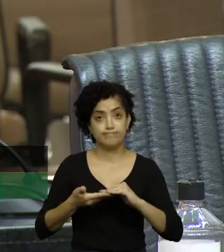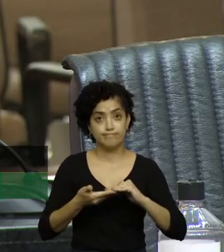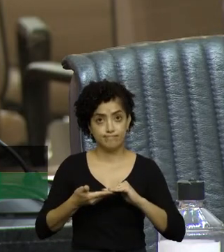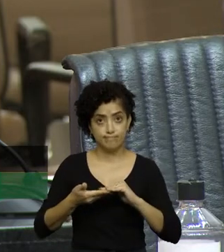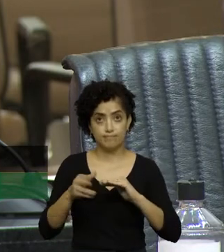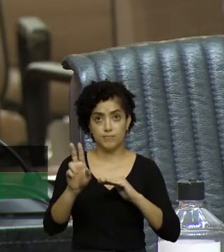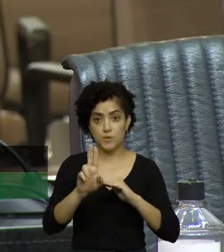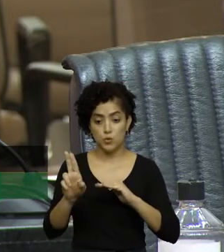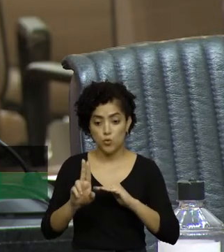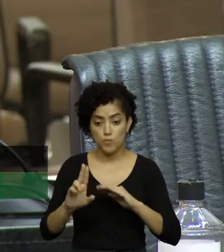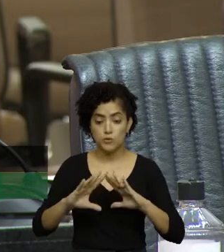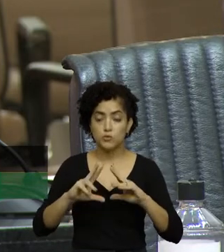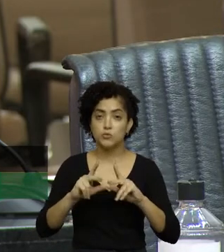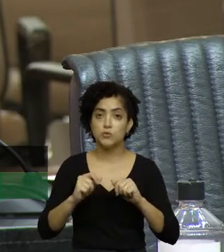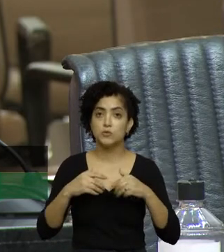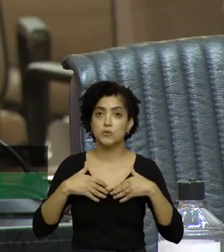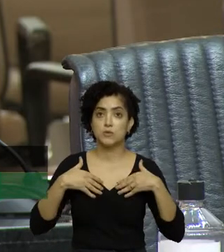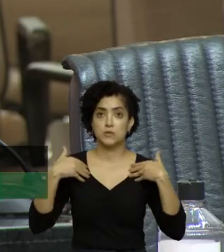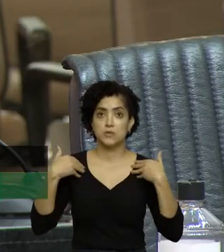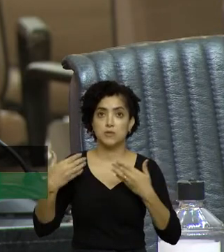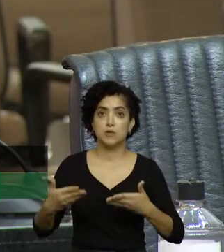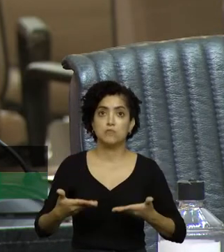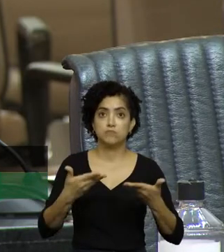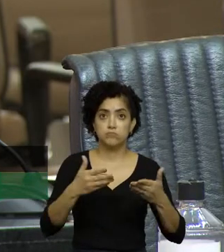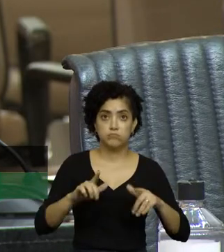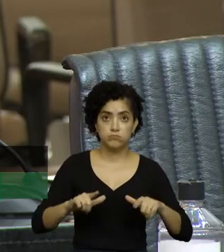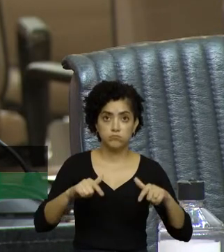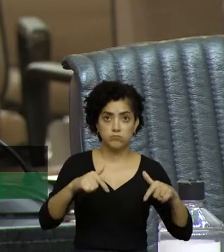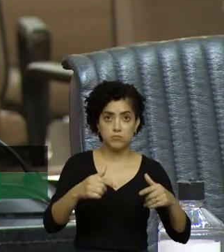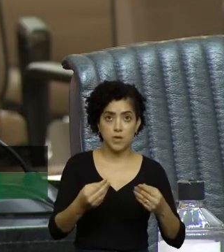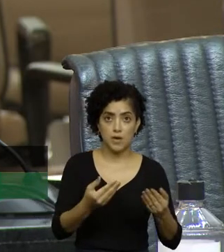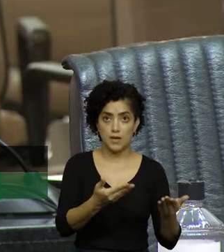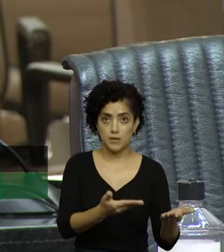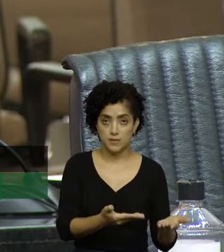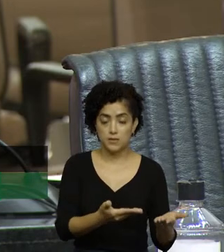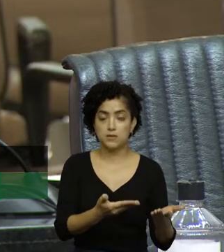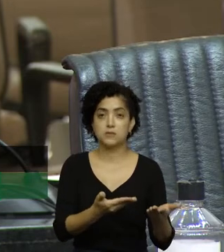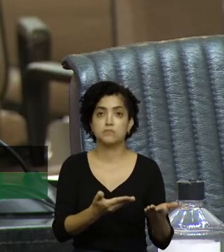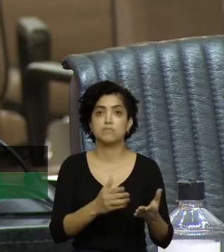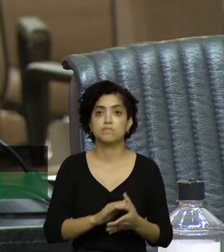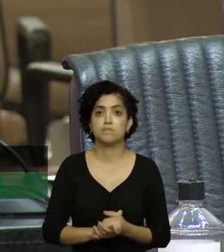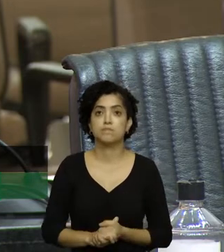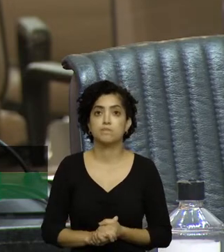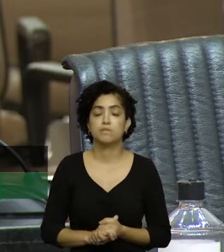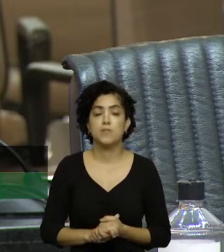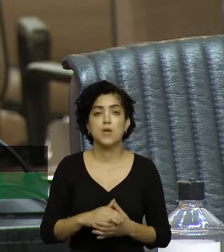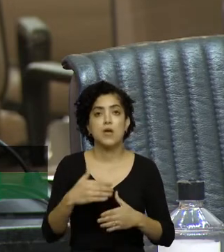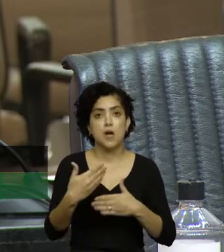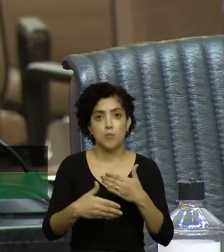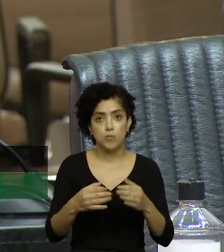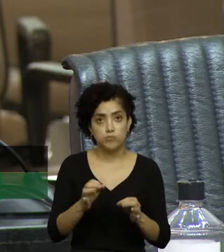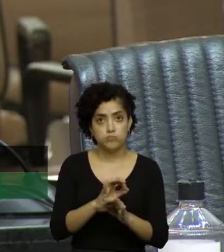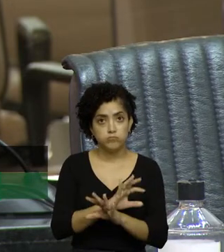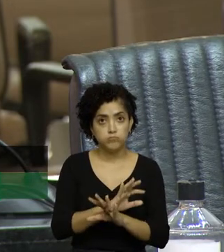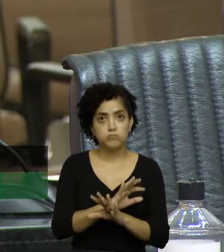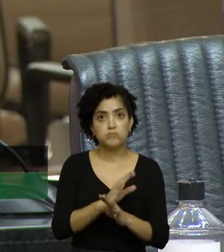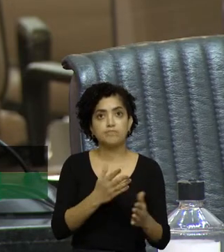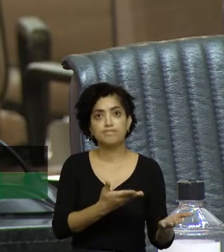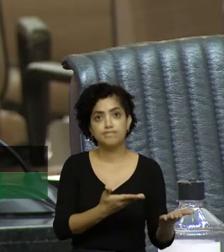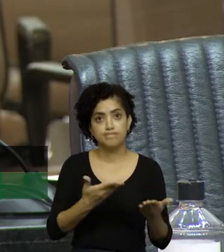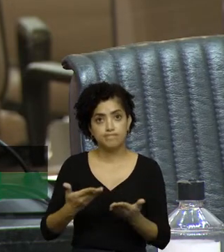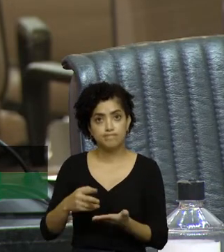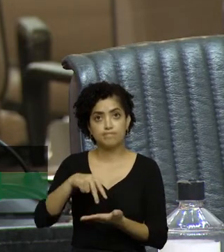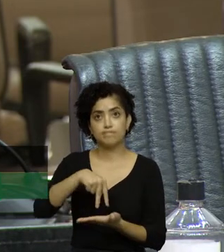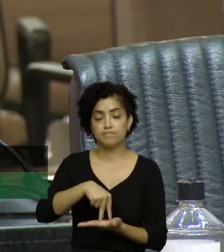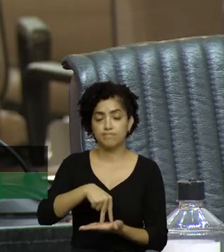nominata do homenageado, que, na oportunidade, recebeu a honraria do Poder Legislativo. Após a homenagem, o senhor presidente convidou para fazer uso da palavra do seu